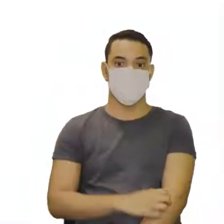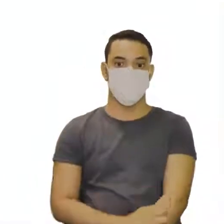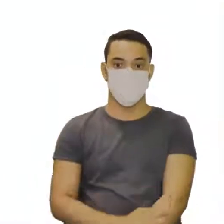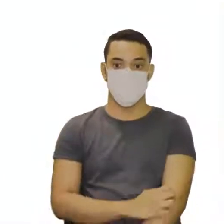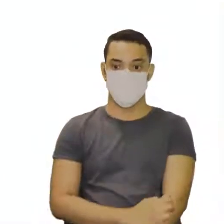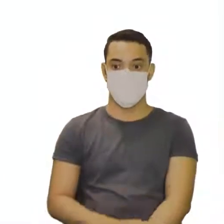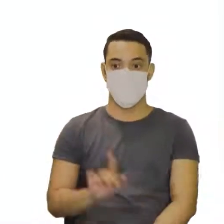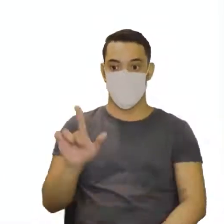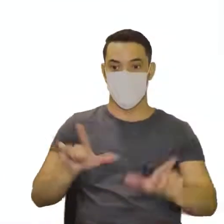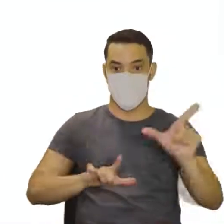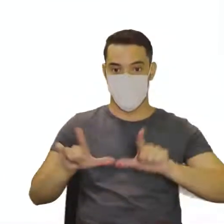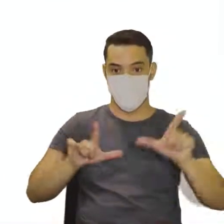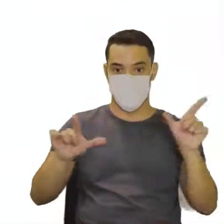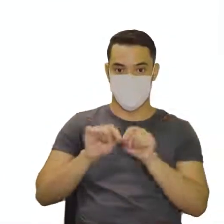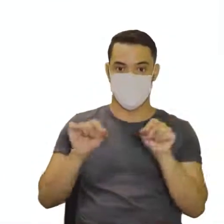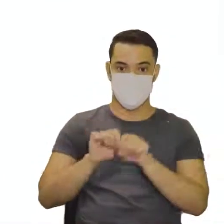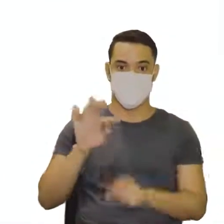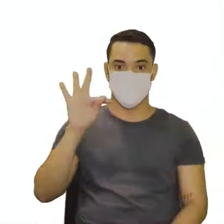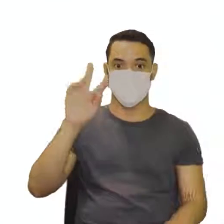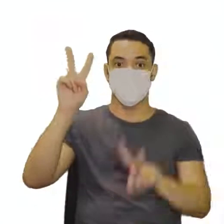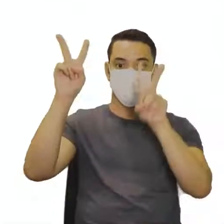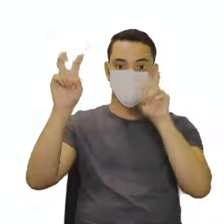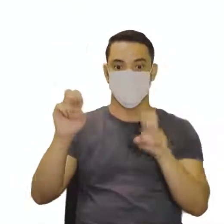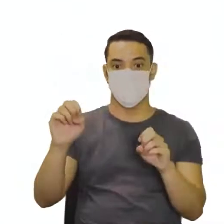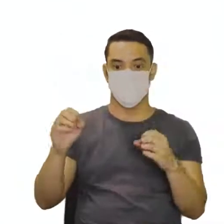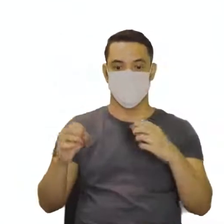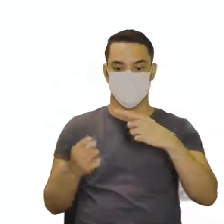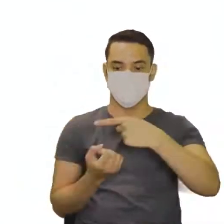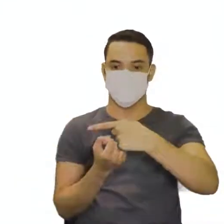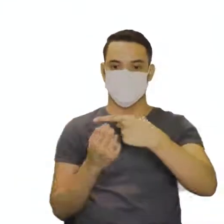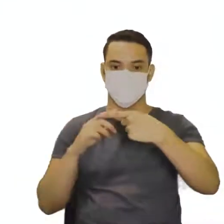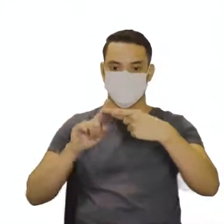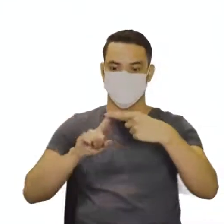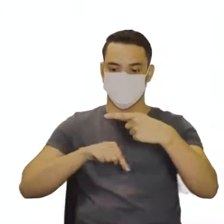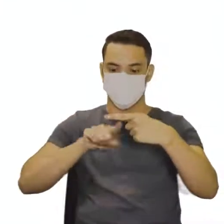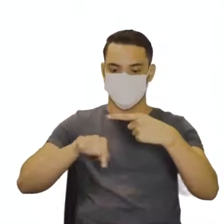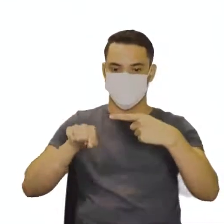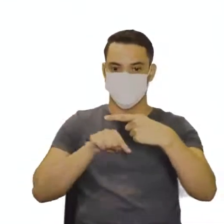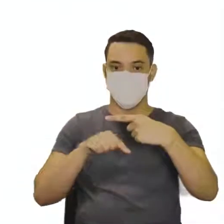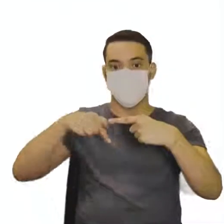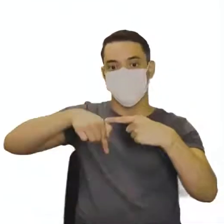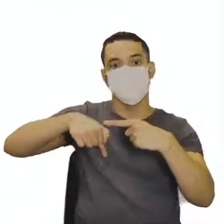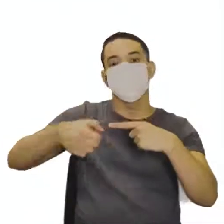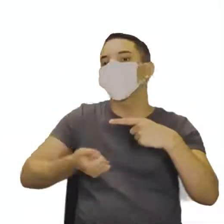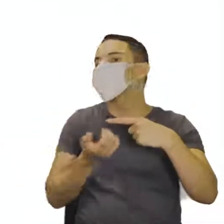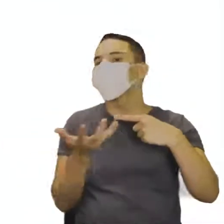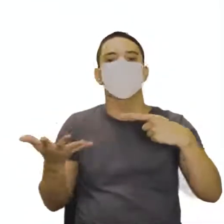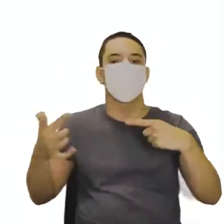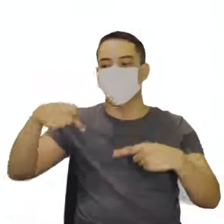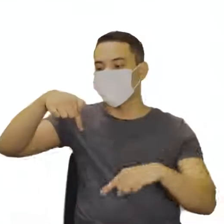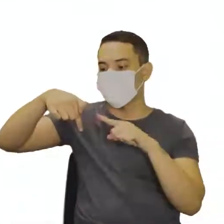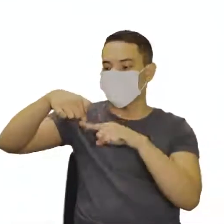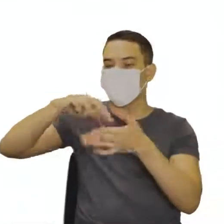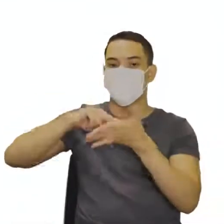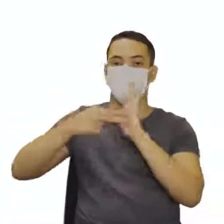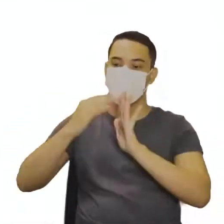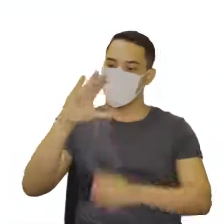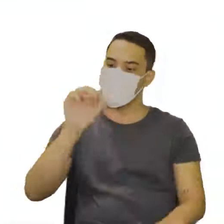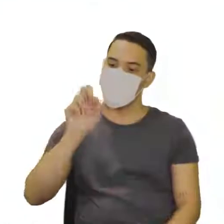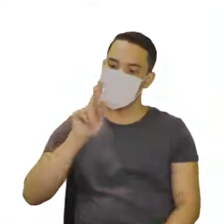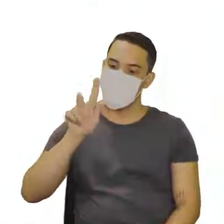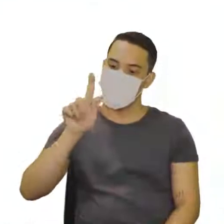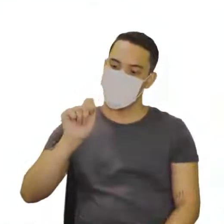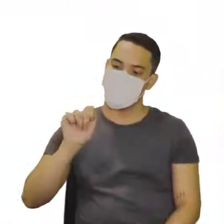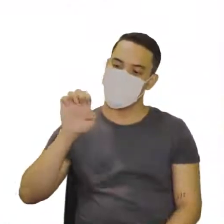realizado sobre a quantidade de carga elétrica consumido pelo receptor. Porque o receptor ele vai consumir a carga elétrica,